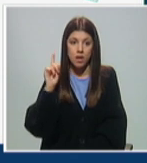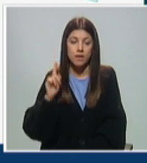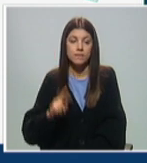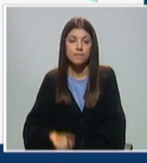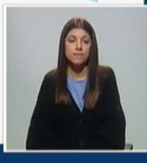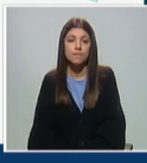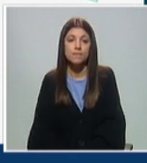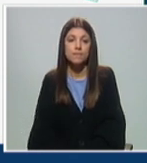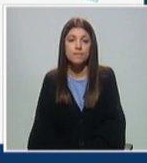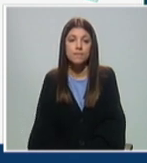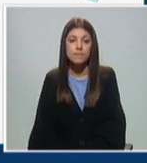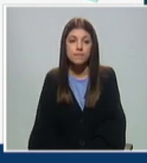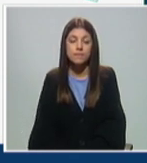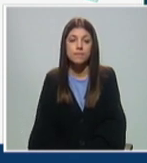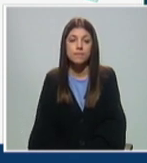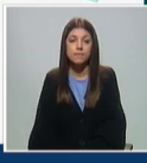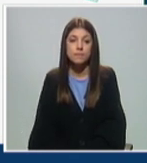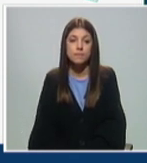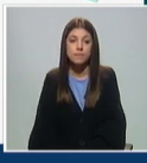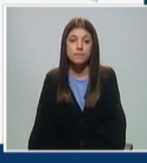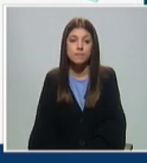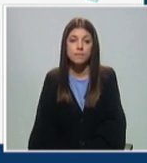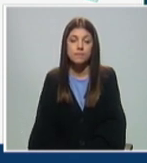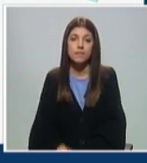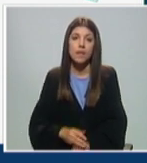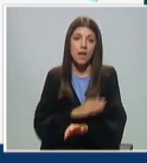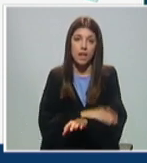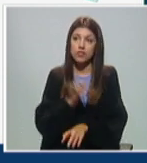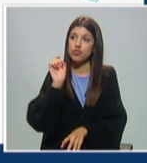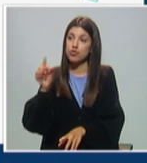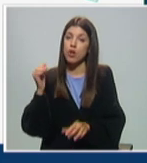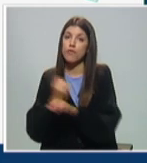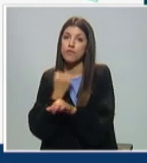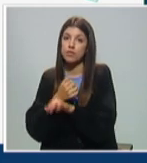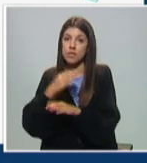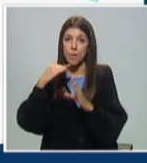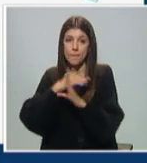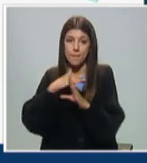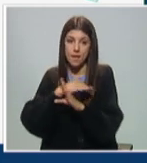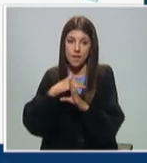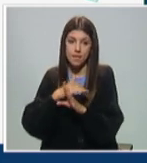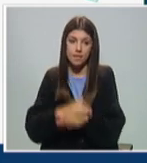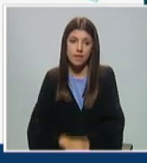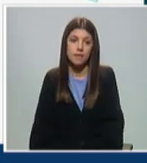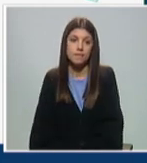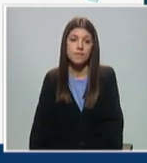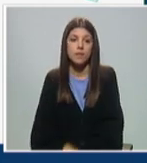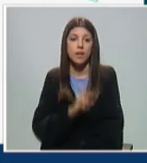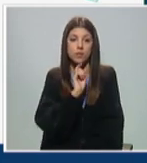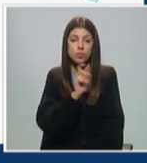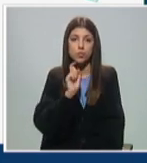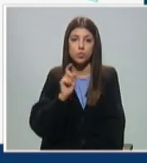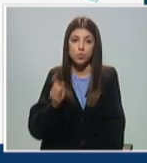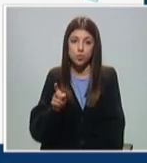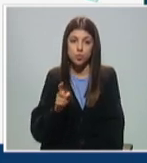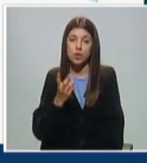quando eu selecionei, já tinha introduzido a função, já tinha escolhido a função média, Ele selecionou os 3 campos e vai fazer a